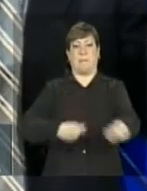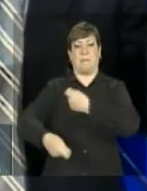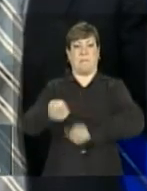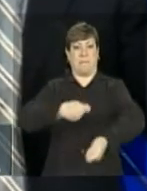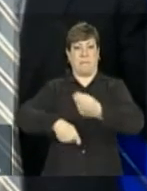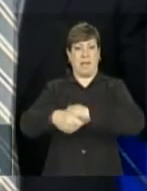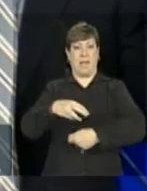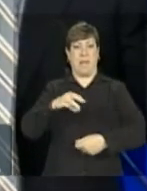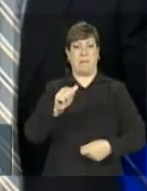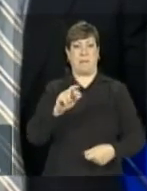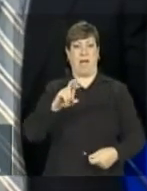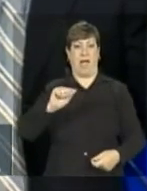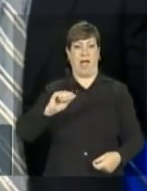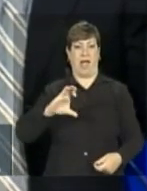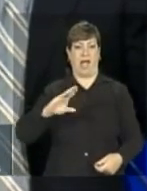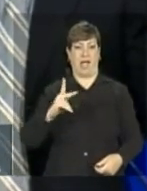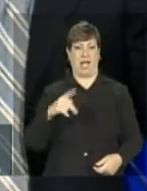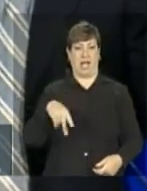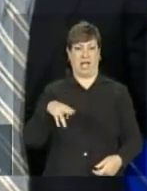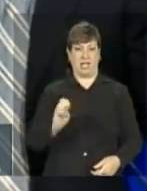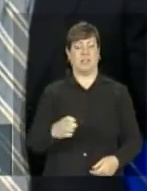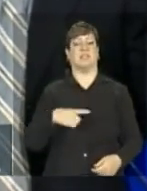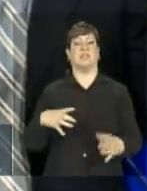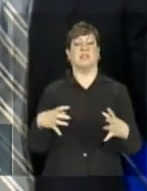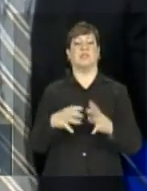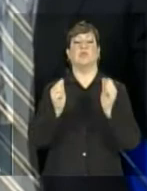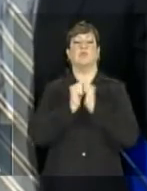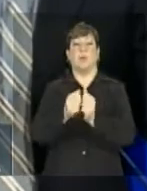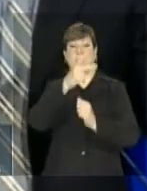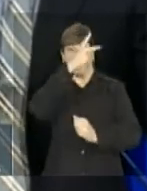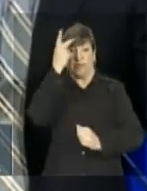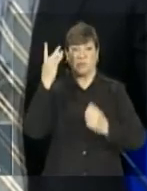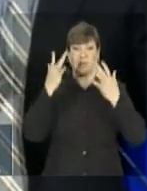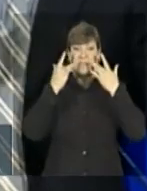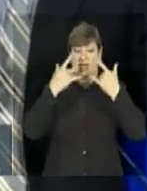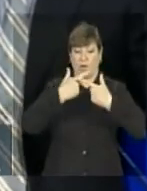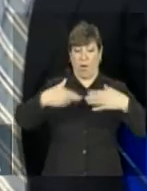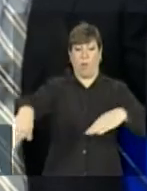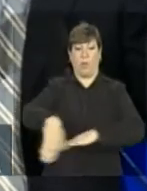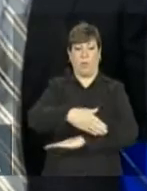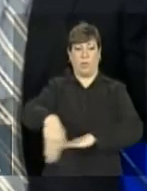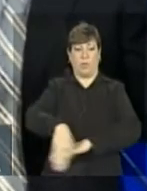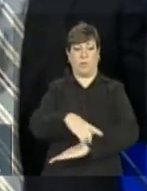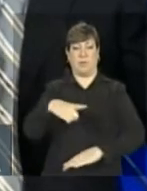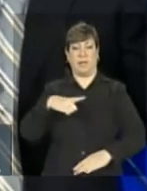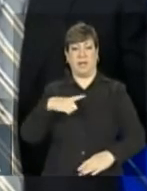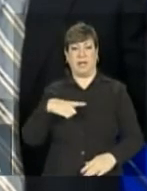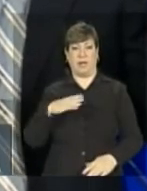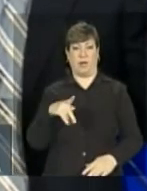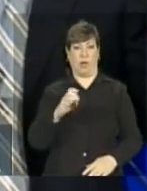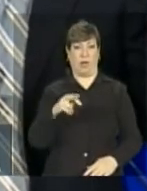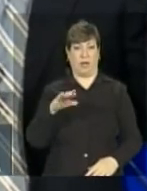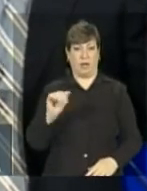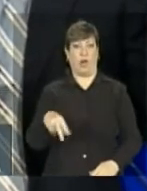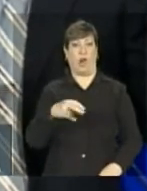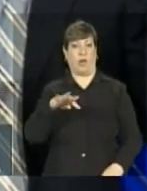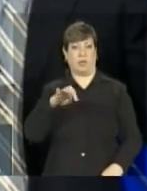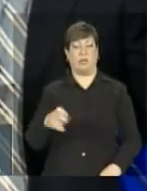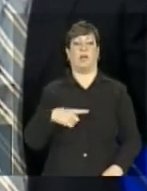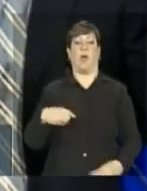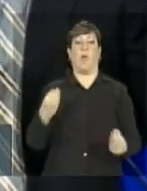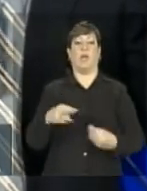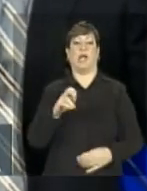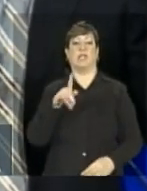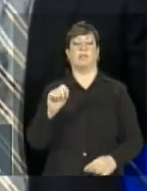Marrakech, junto dos artistas de rua, ou na Coreia do Norte, quando o regime realizar